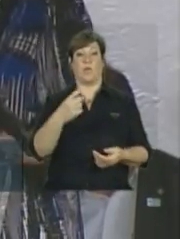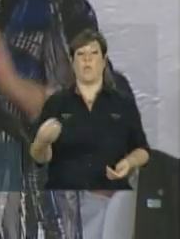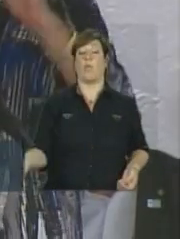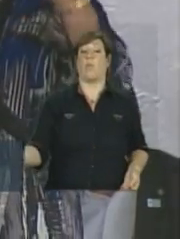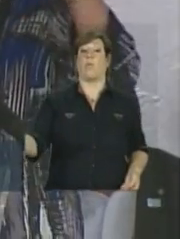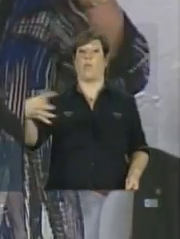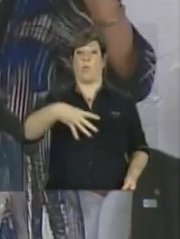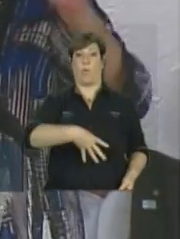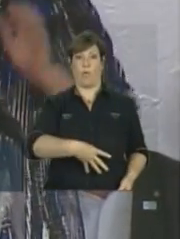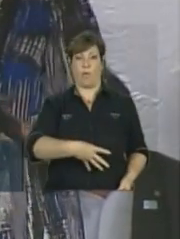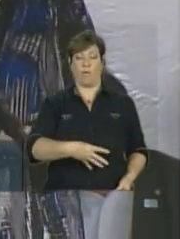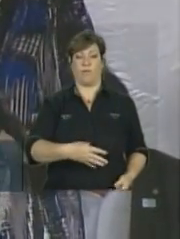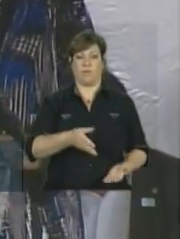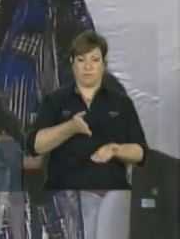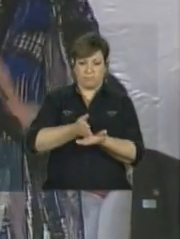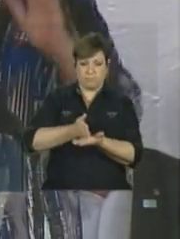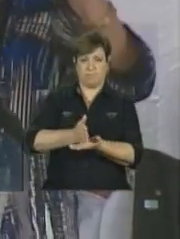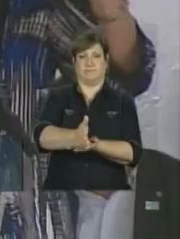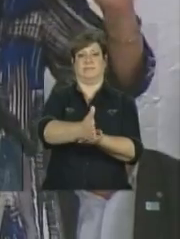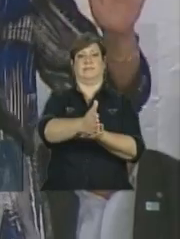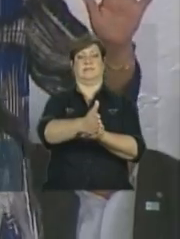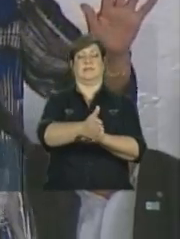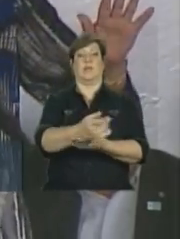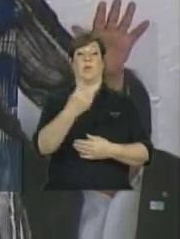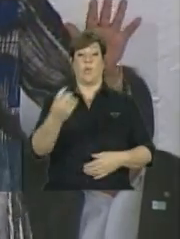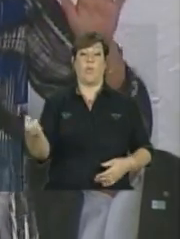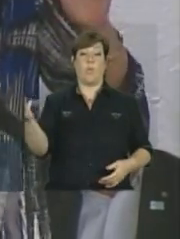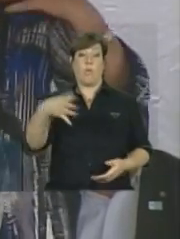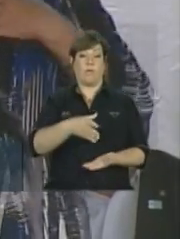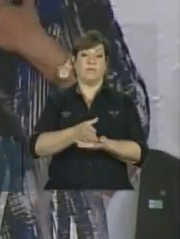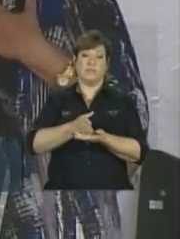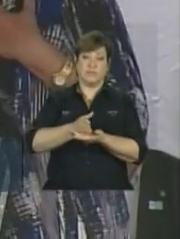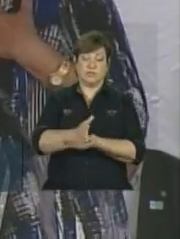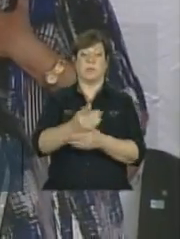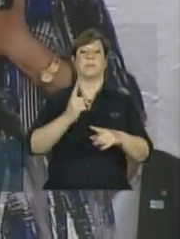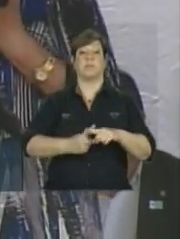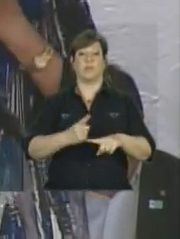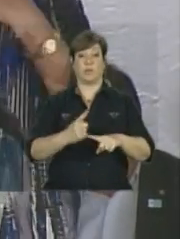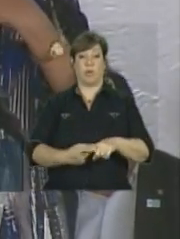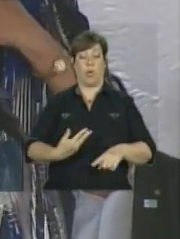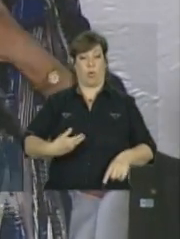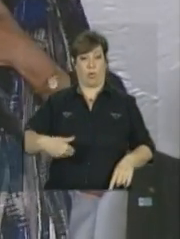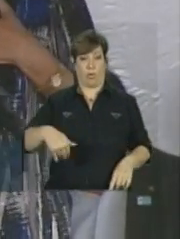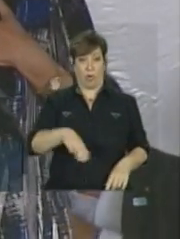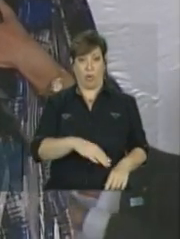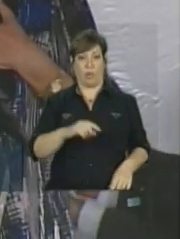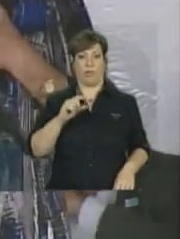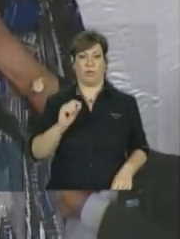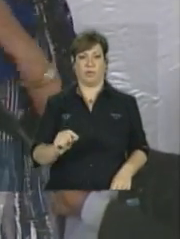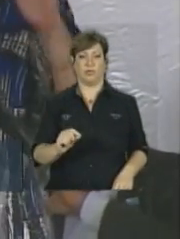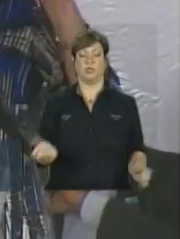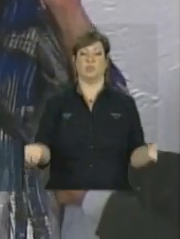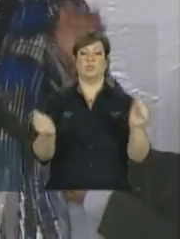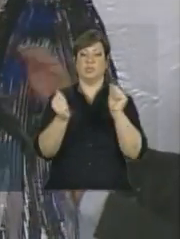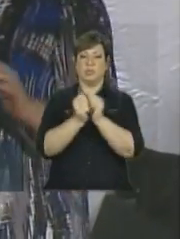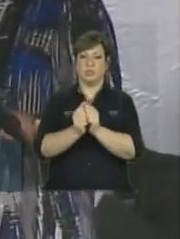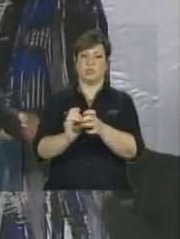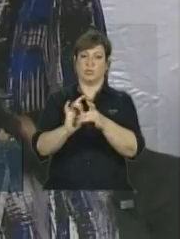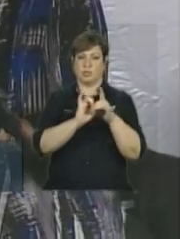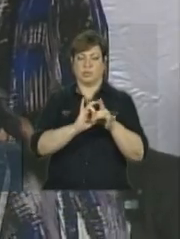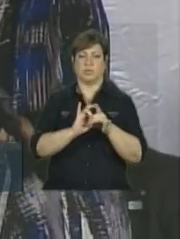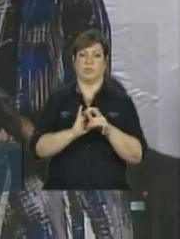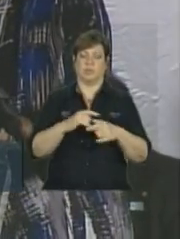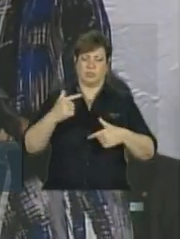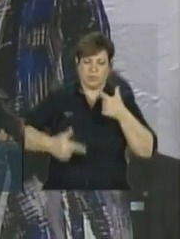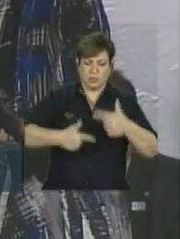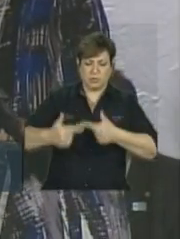nova direção. Uma nova direção porque nós pegamos juntos para resolver